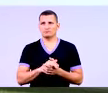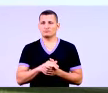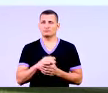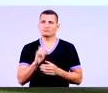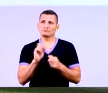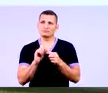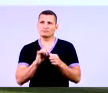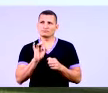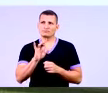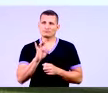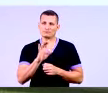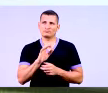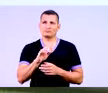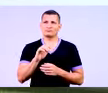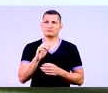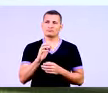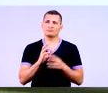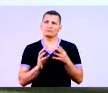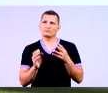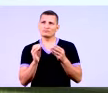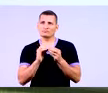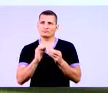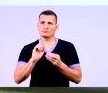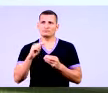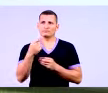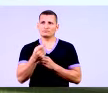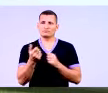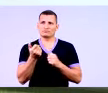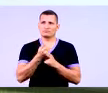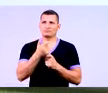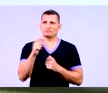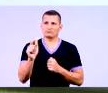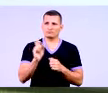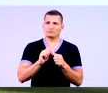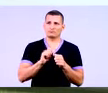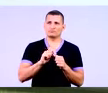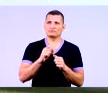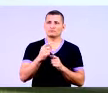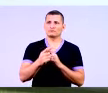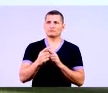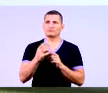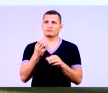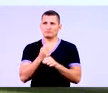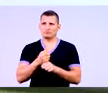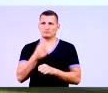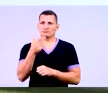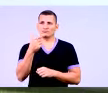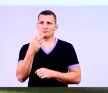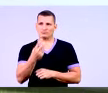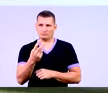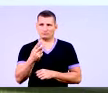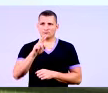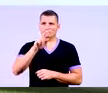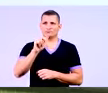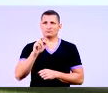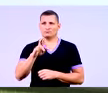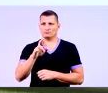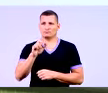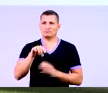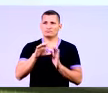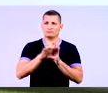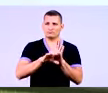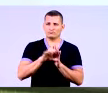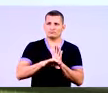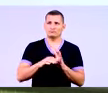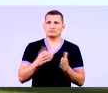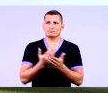fazer uma atribuição depois substituir por outra fazer a soma de duas variáveis esse é o com o nosso pra aula de hoje é